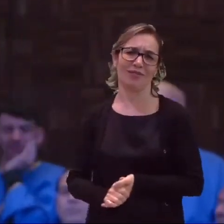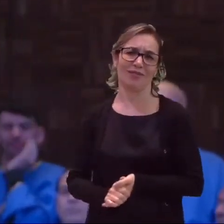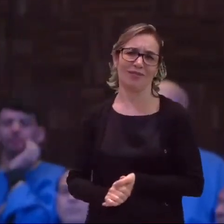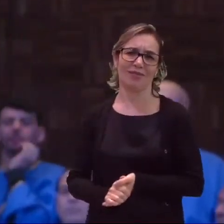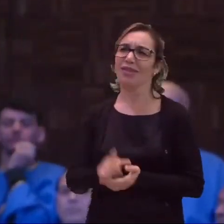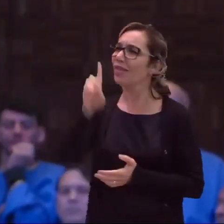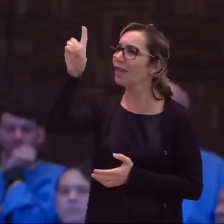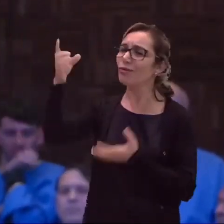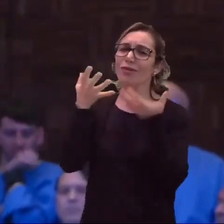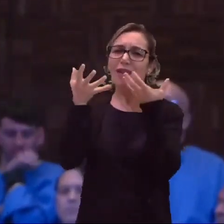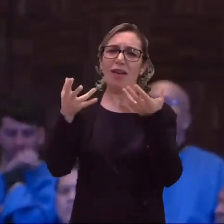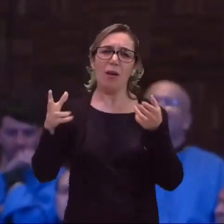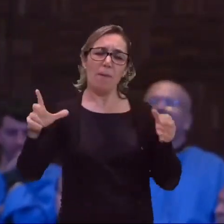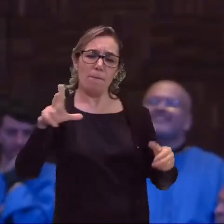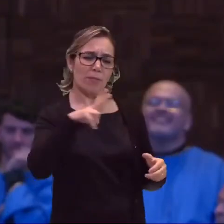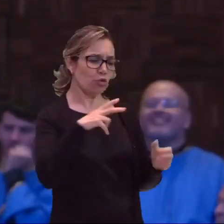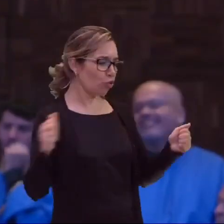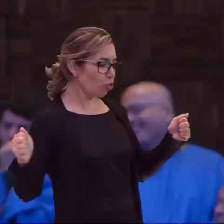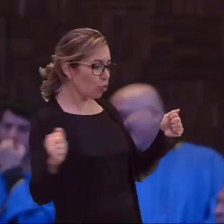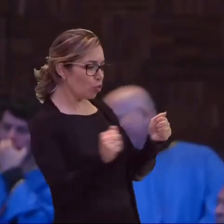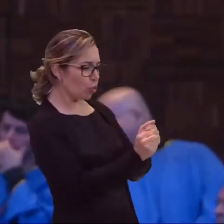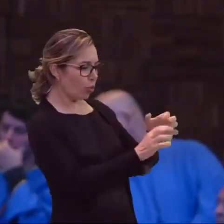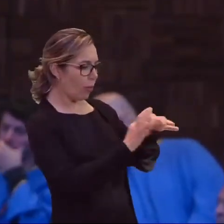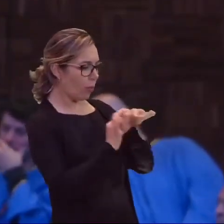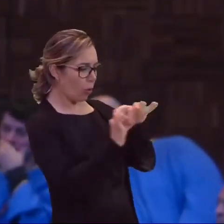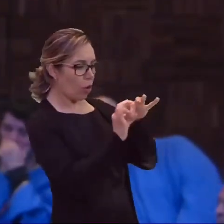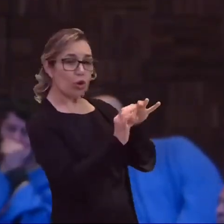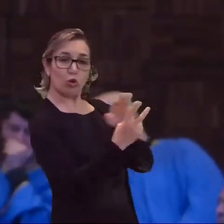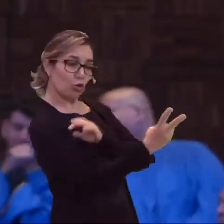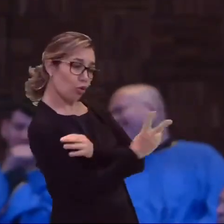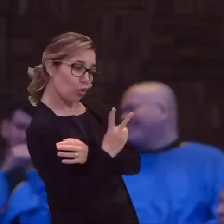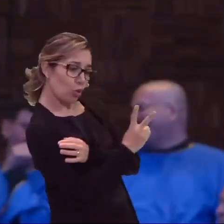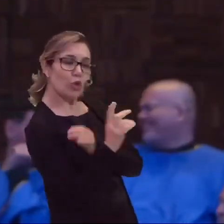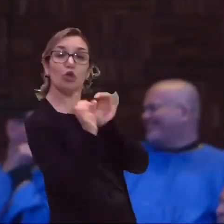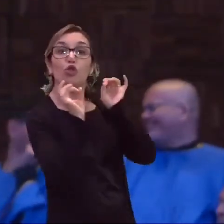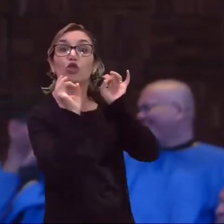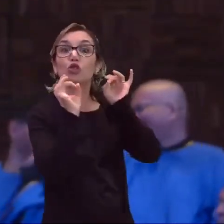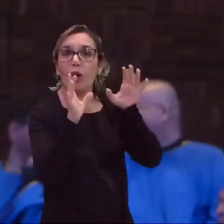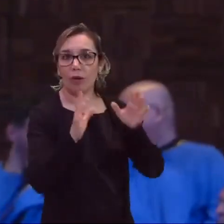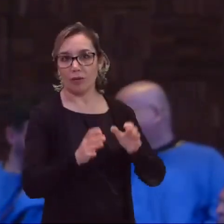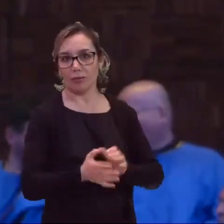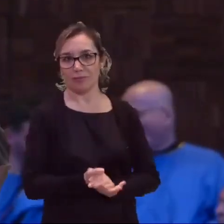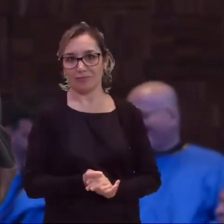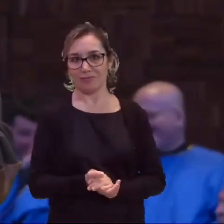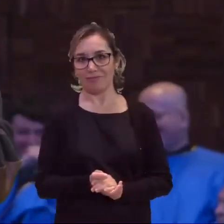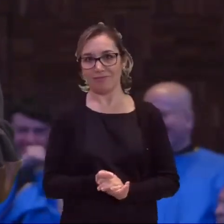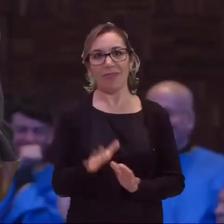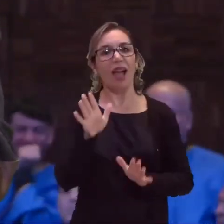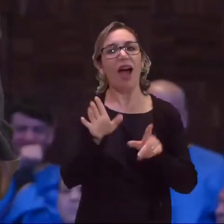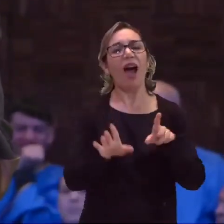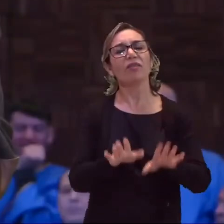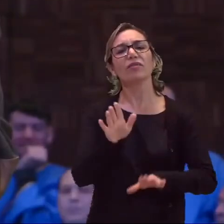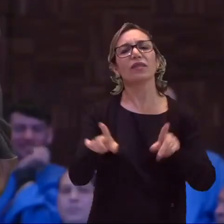ansiedade ou no sentido que a minha mente fica acelerada e eu começo a pensar no monte de coisa mesmo